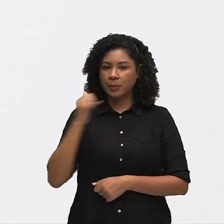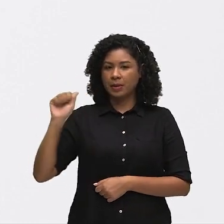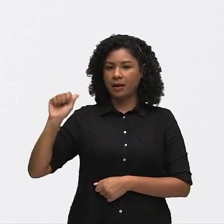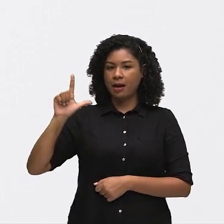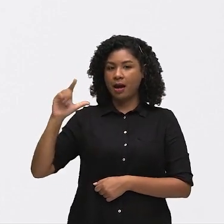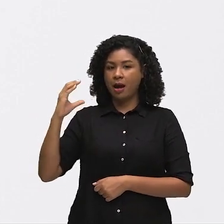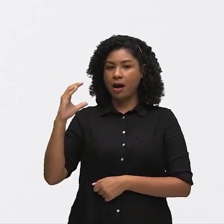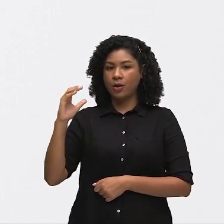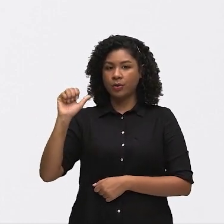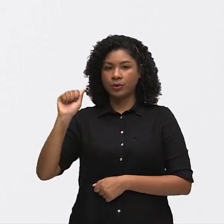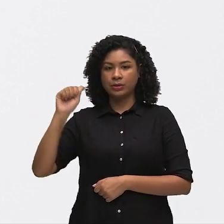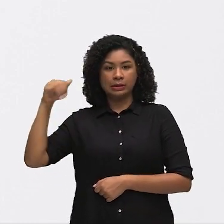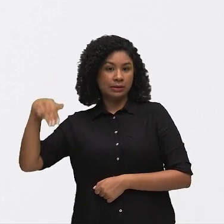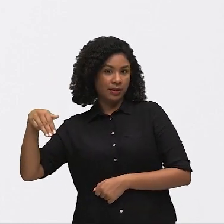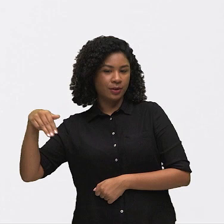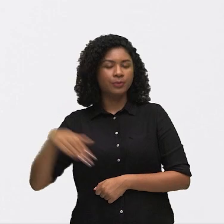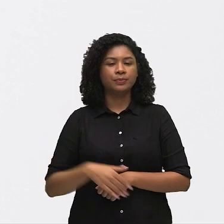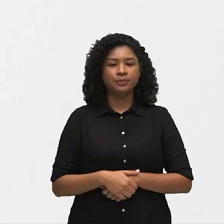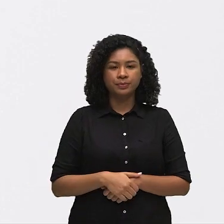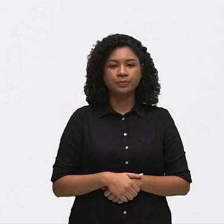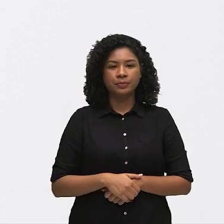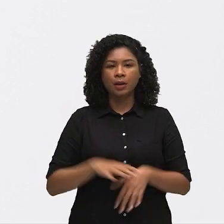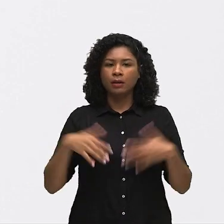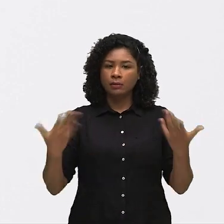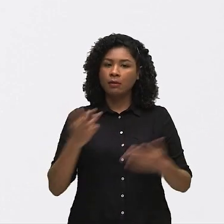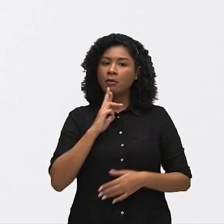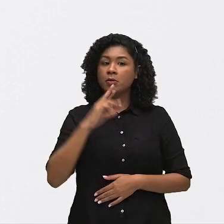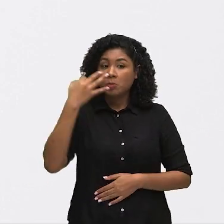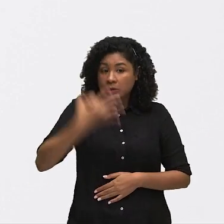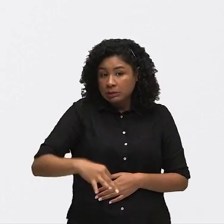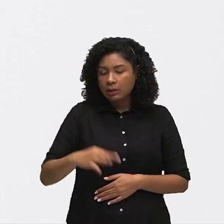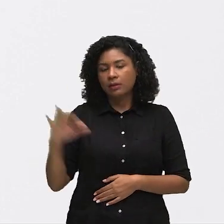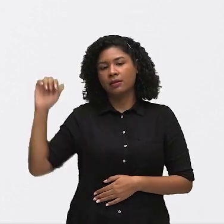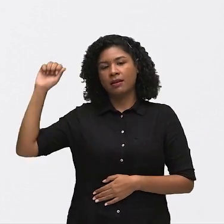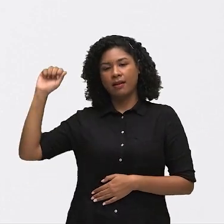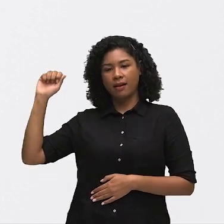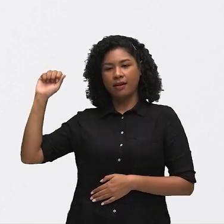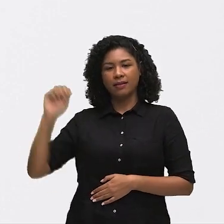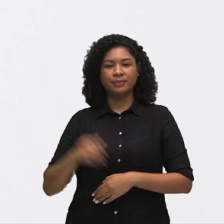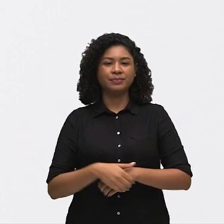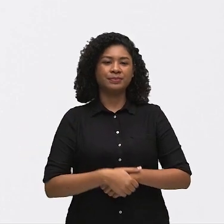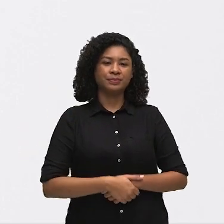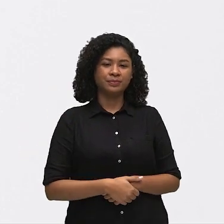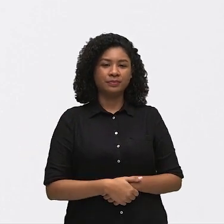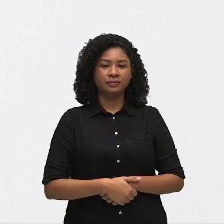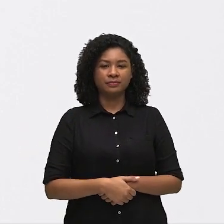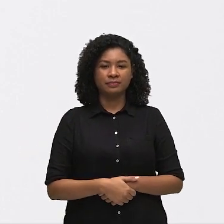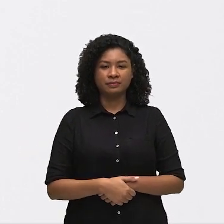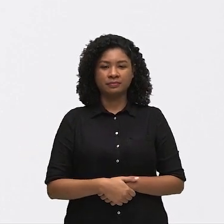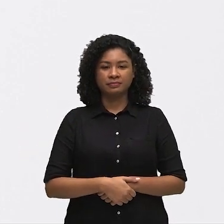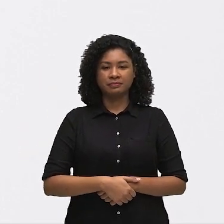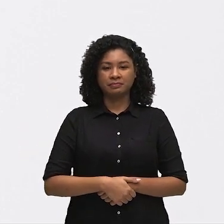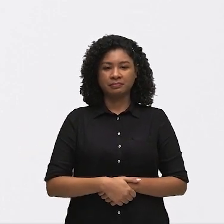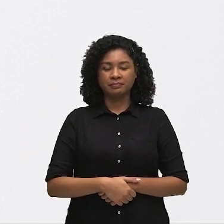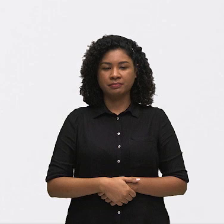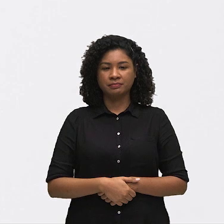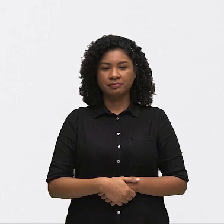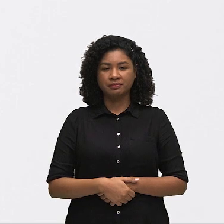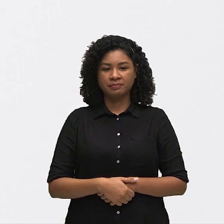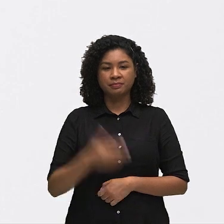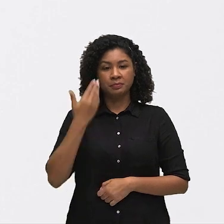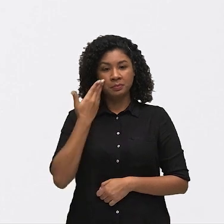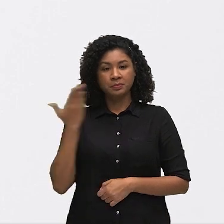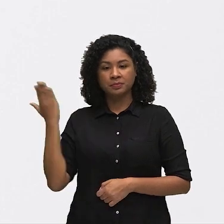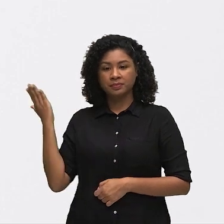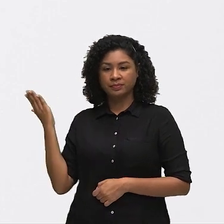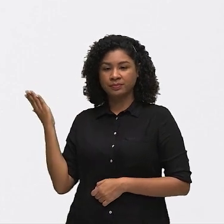questão seria a letra A, presente do indicativo, tá bom? Que é o que está justamente aqui no nosso comentário. Letra